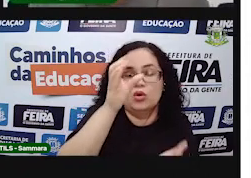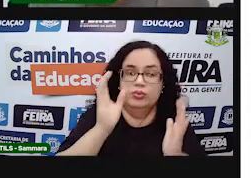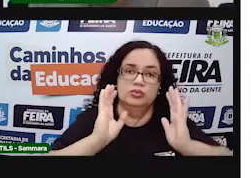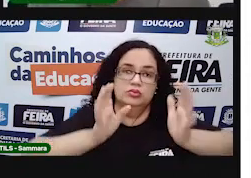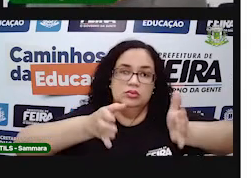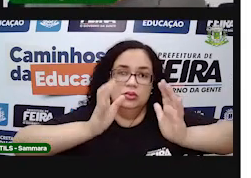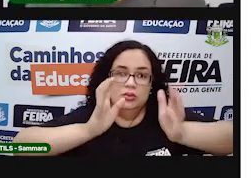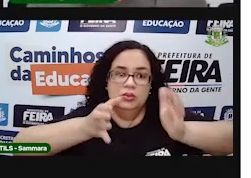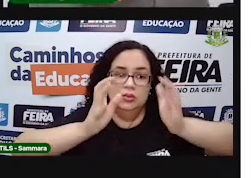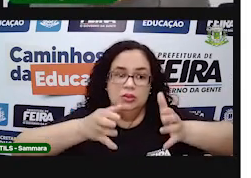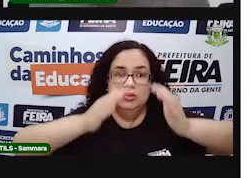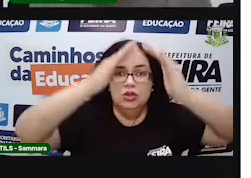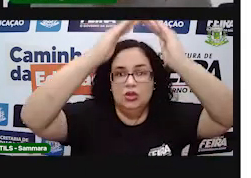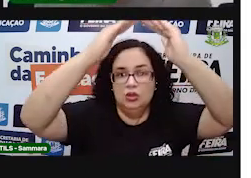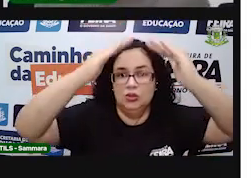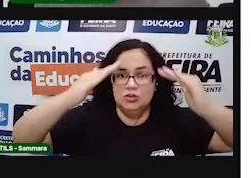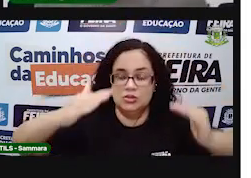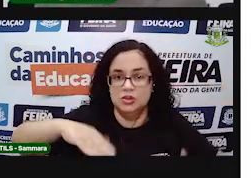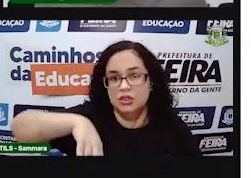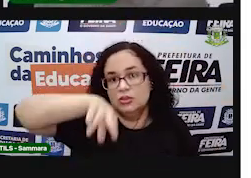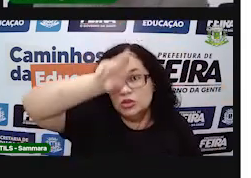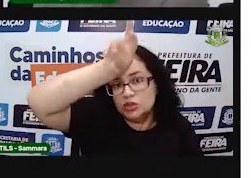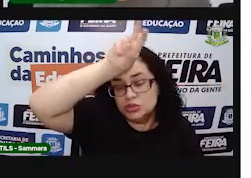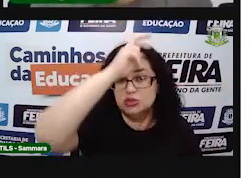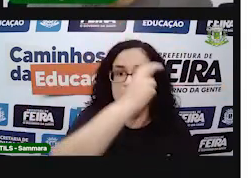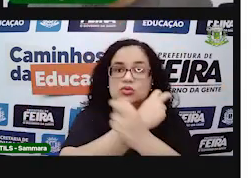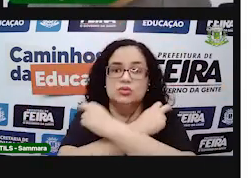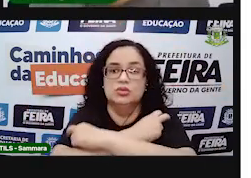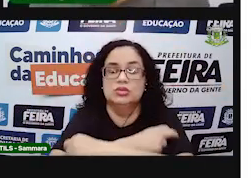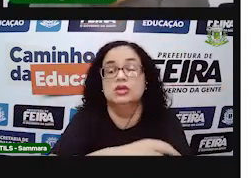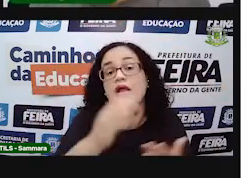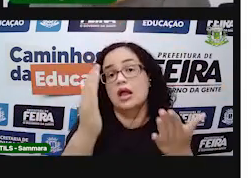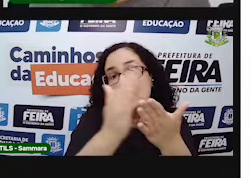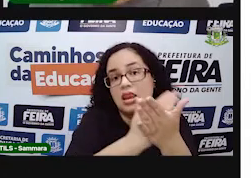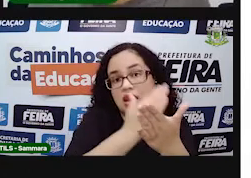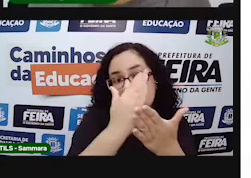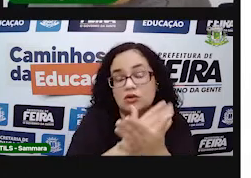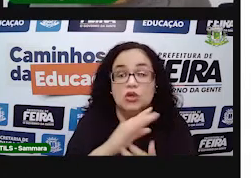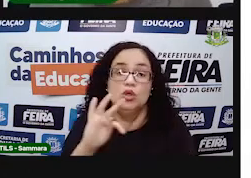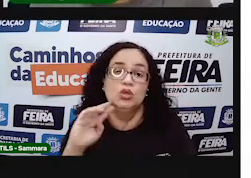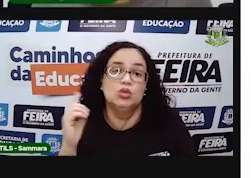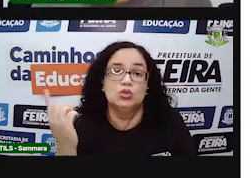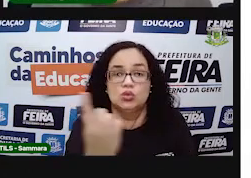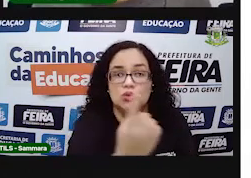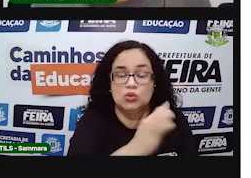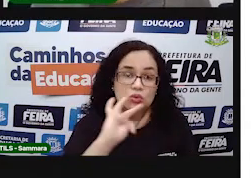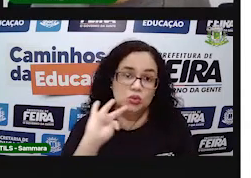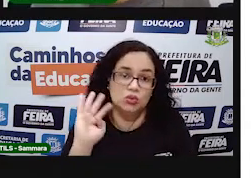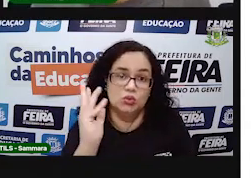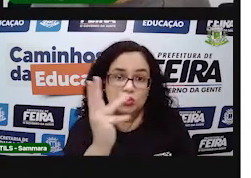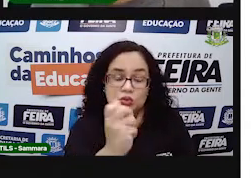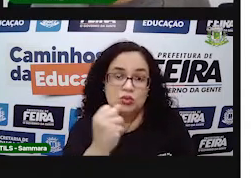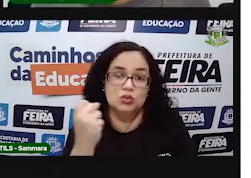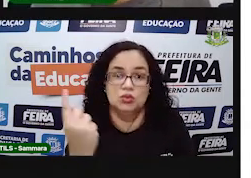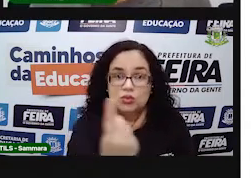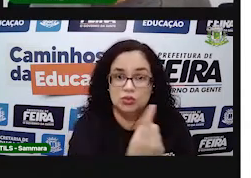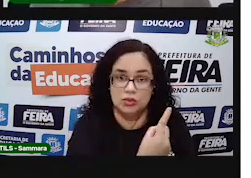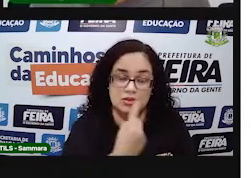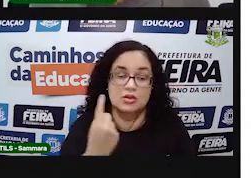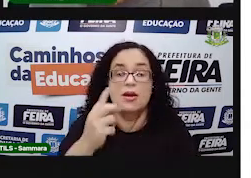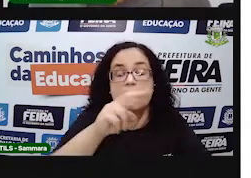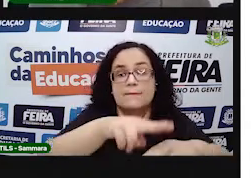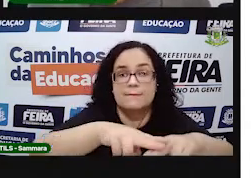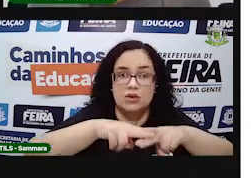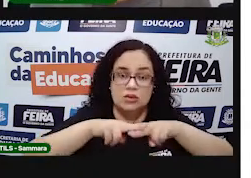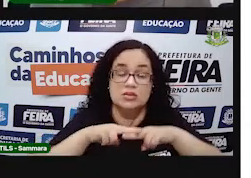uma bola, as pirâmides do Egito, livros, enfim, tudo à nossa volta tem uma forma,